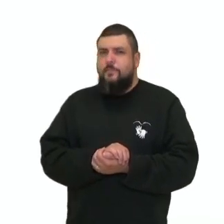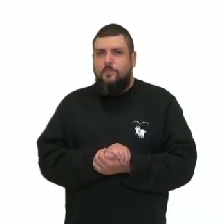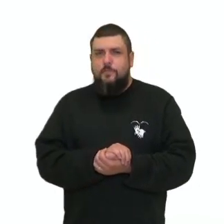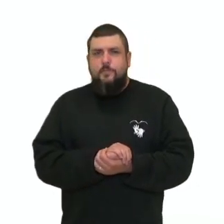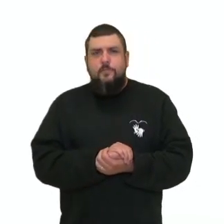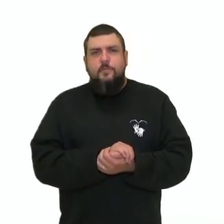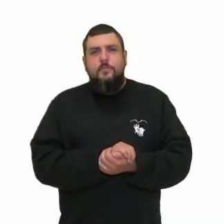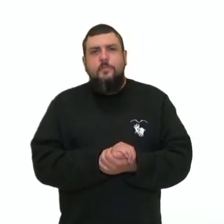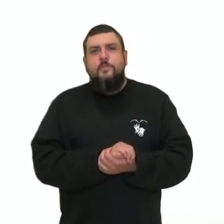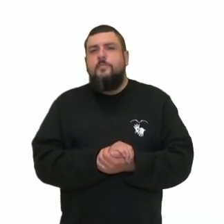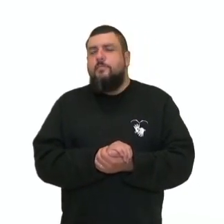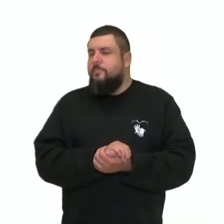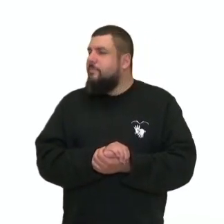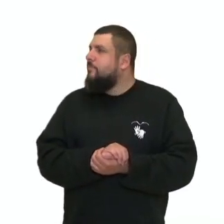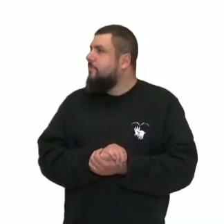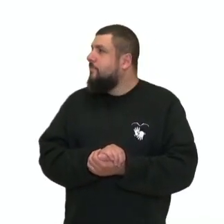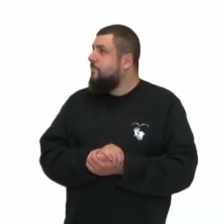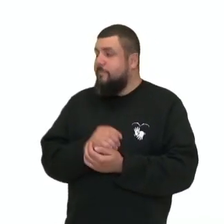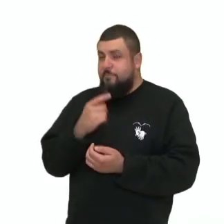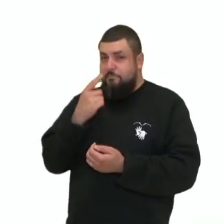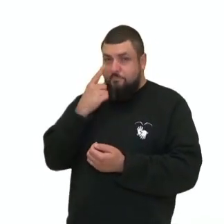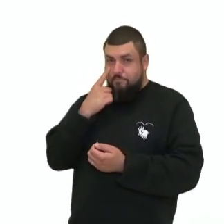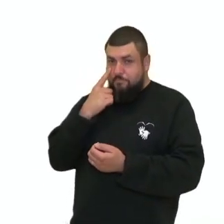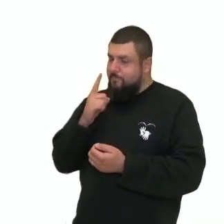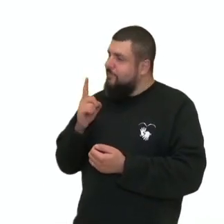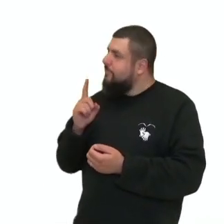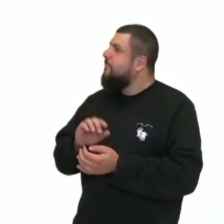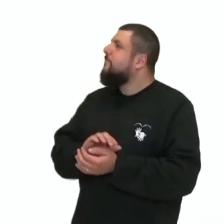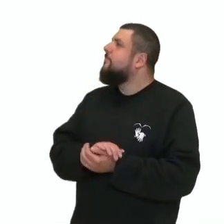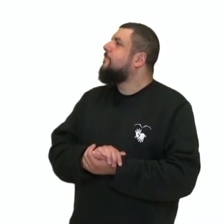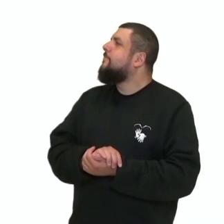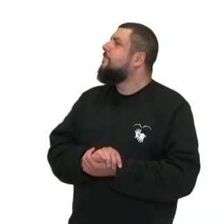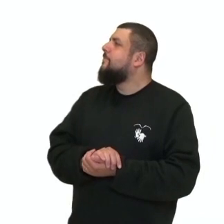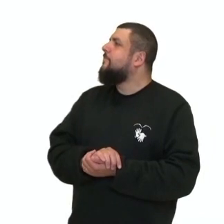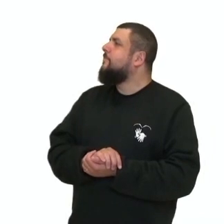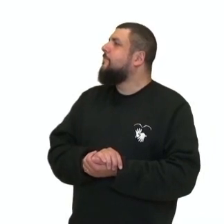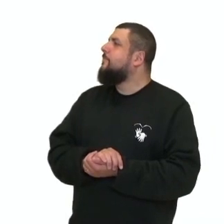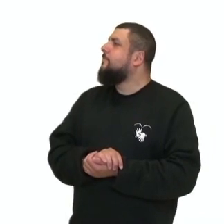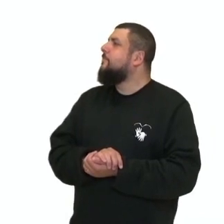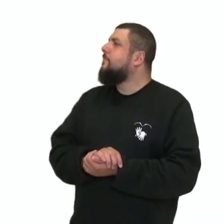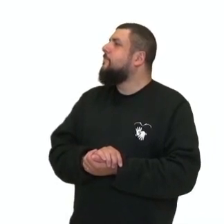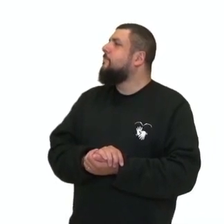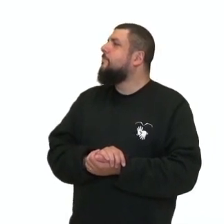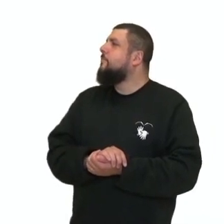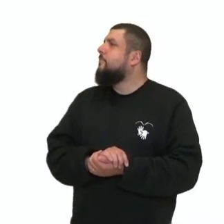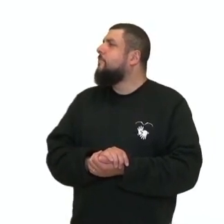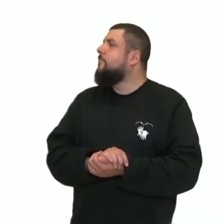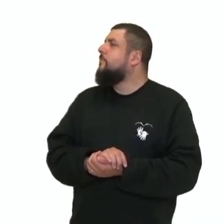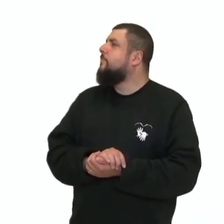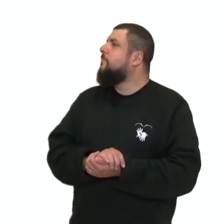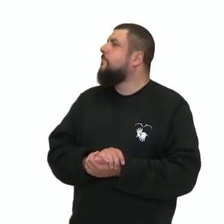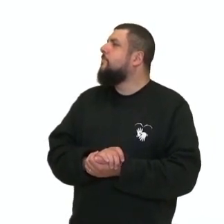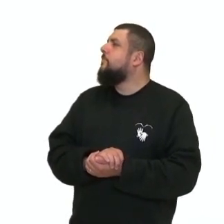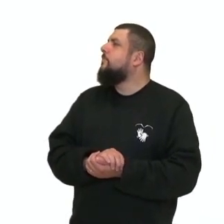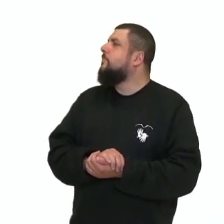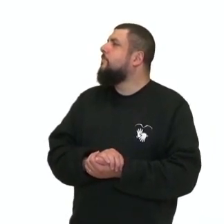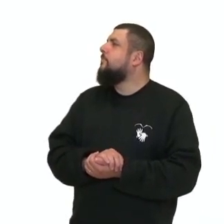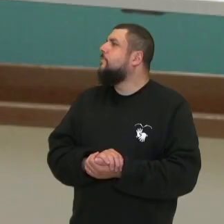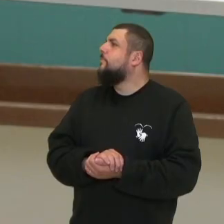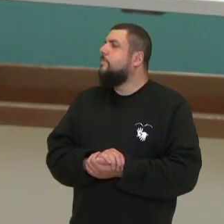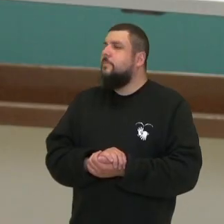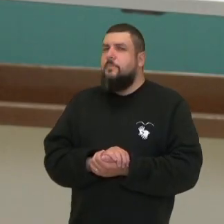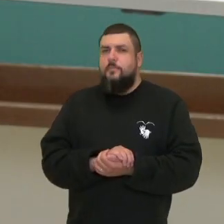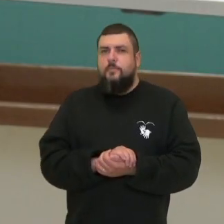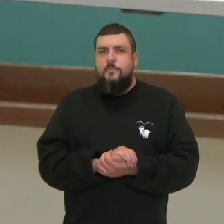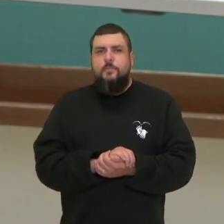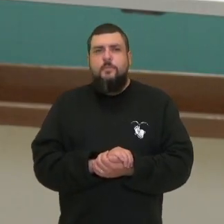próximo, de modo que, ao passar rapidamente essas imagens em sequência, tem-se uma ilusão de movimento.